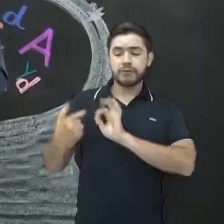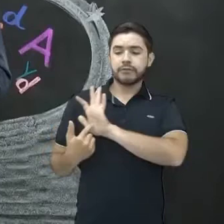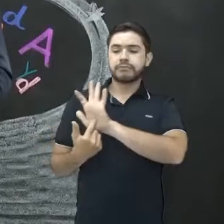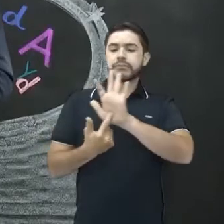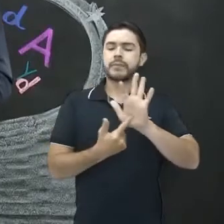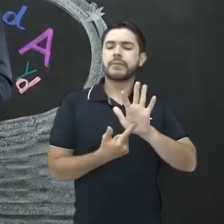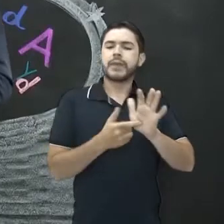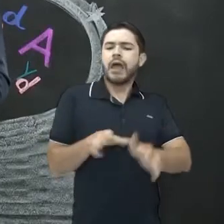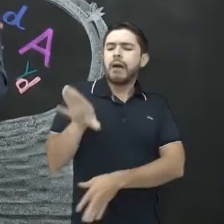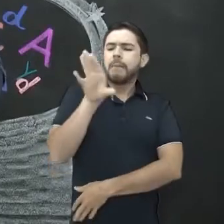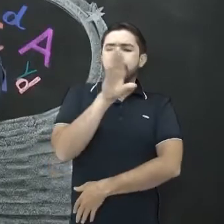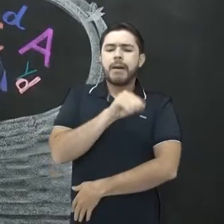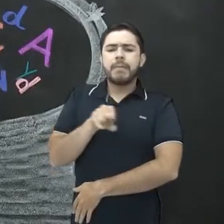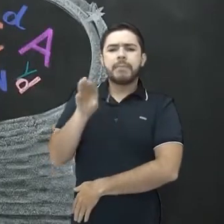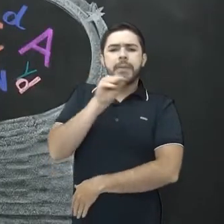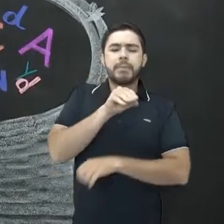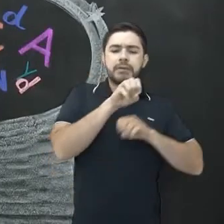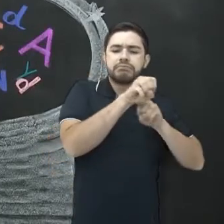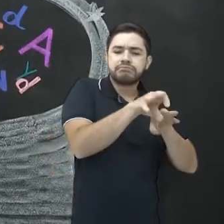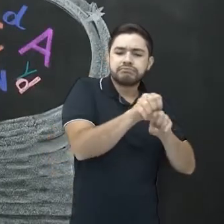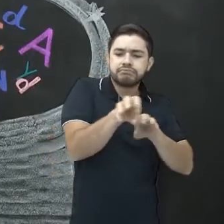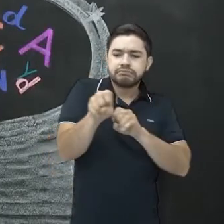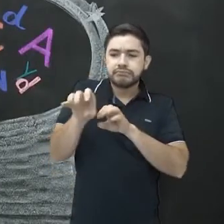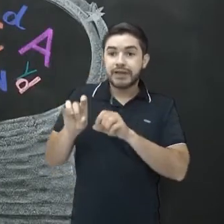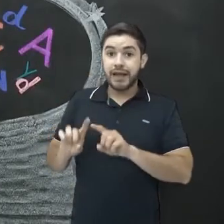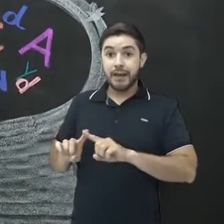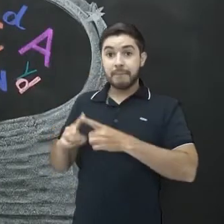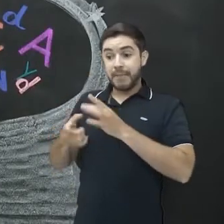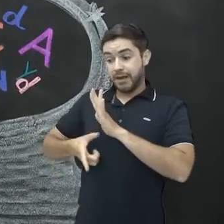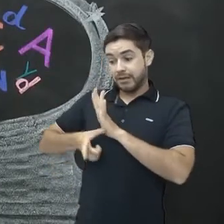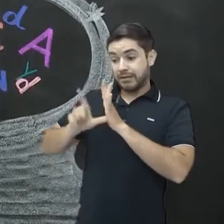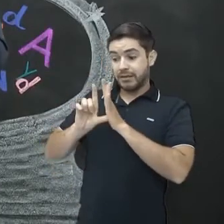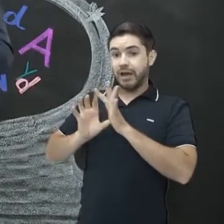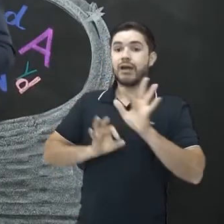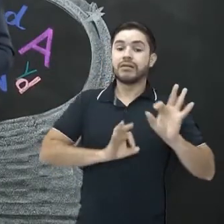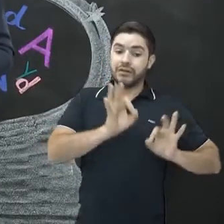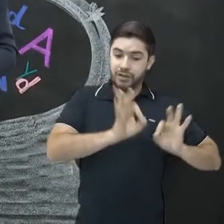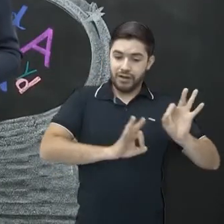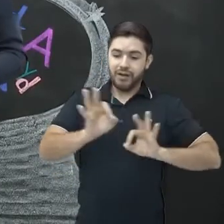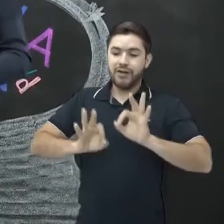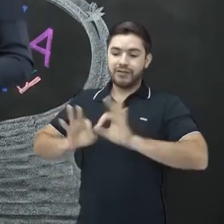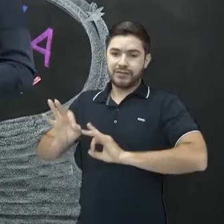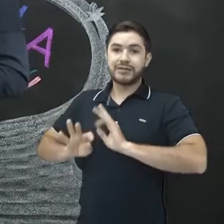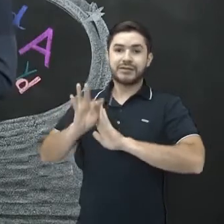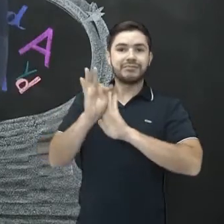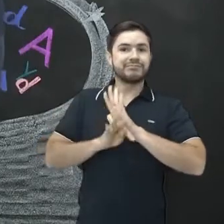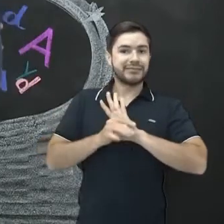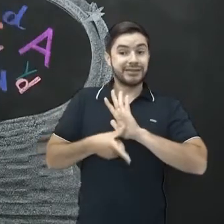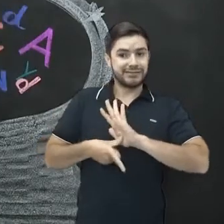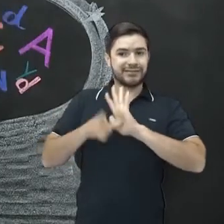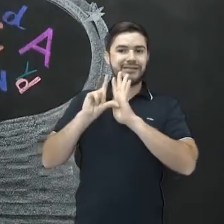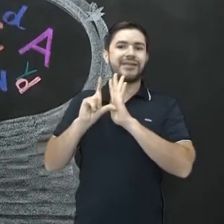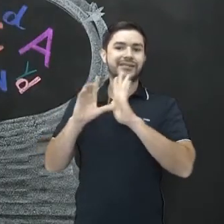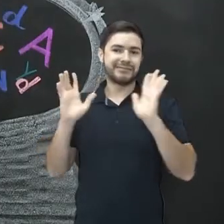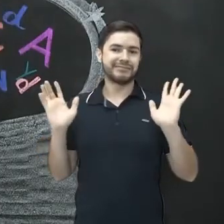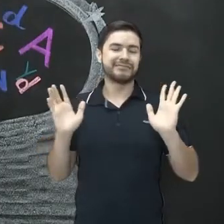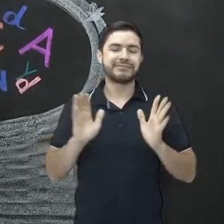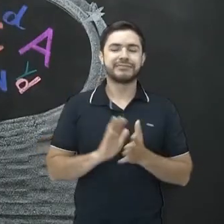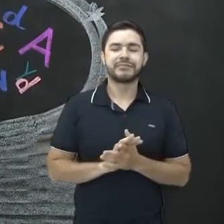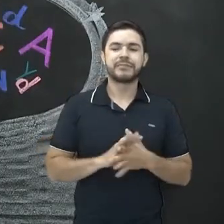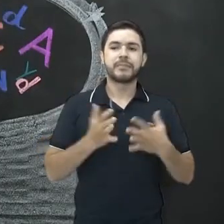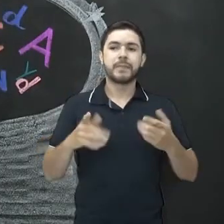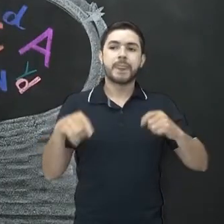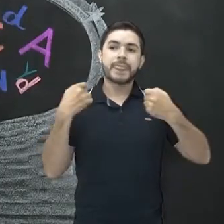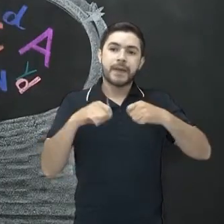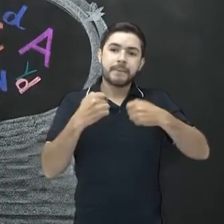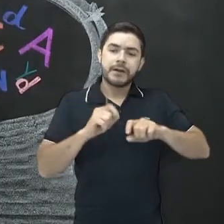todas aquelas palavras, mas ele fez um planejamento, uma organização daquele texto que seria dito para o público. Esse texto precisa